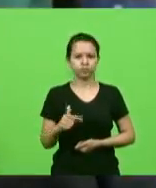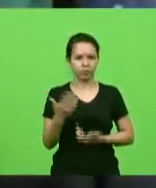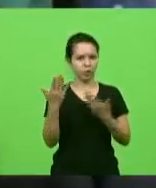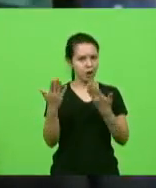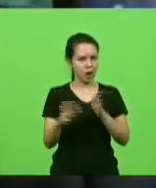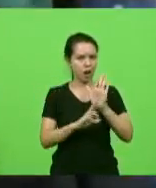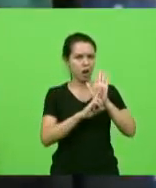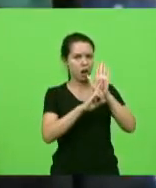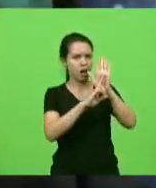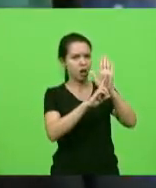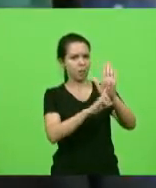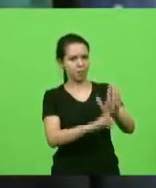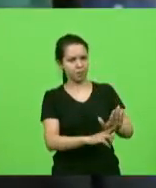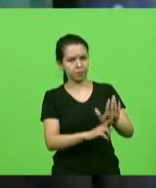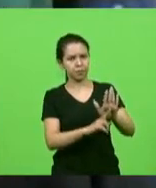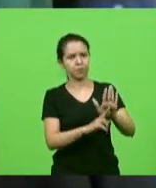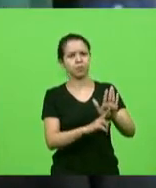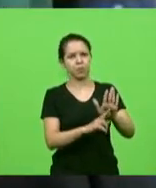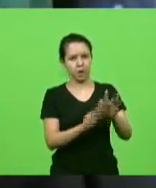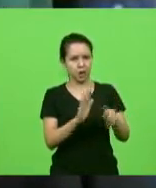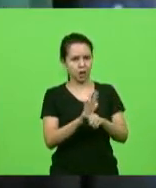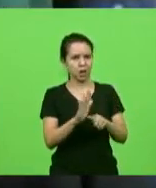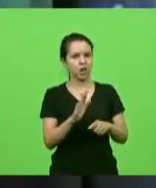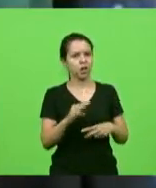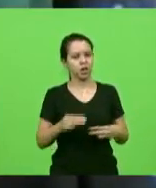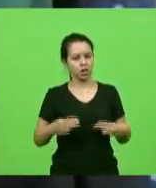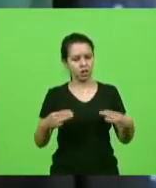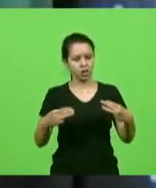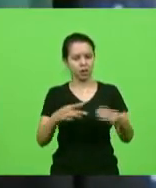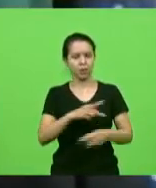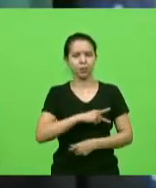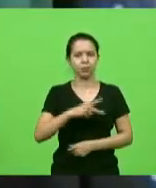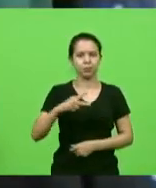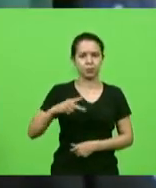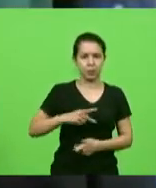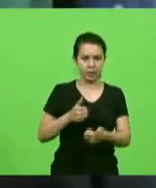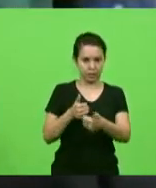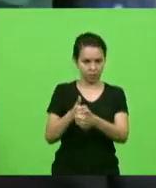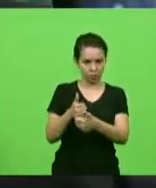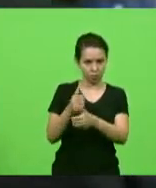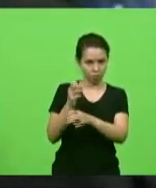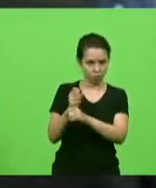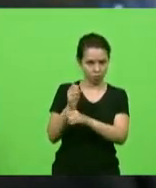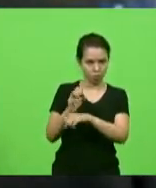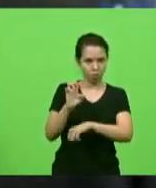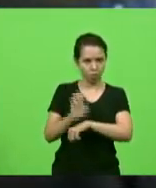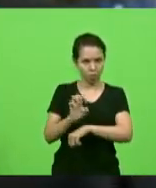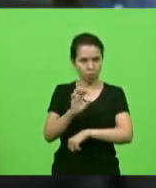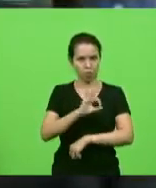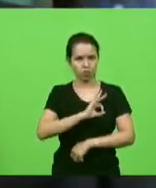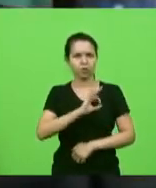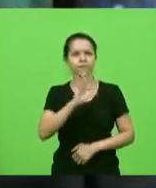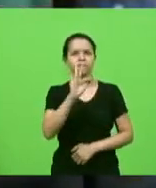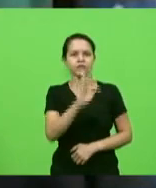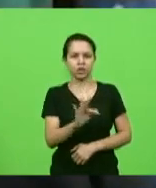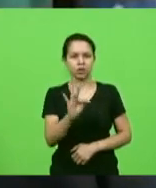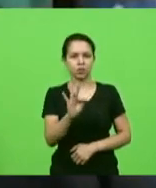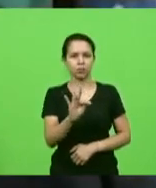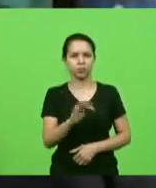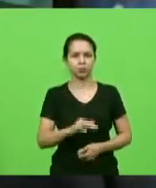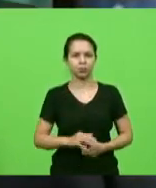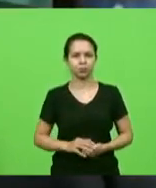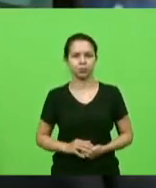representado sendo de fato corroborado também administrativo Santa Catarina pelo Tribunal de Contas do Estado e pela polícia federal